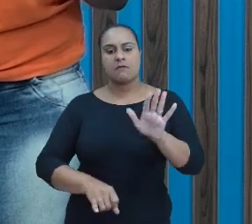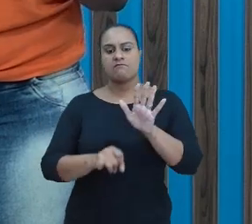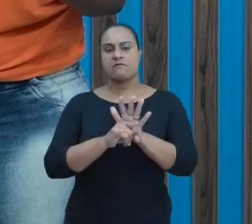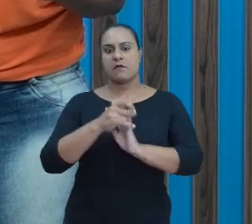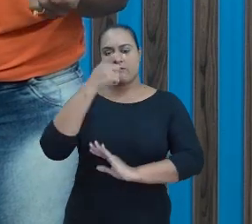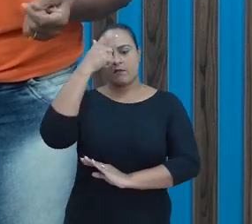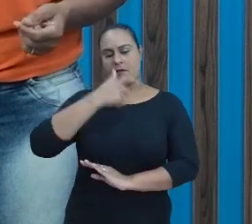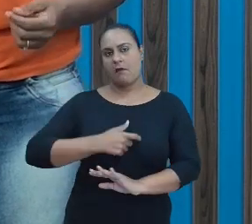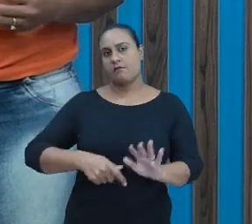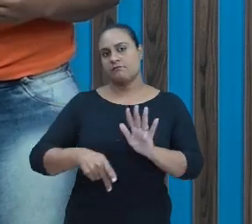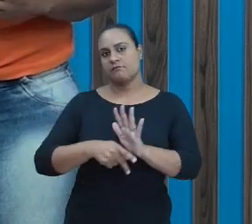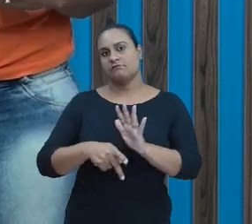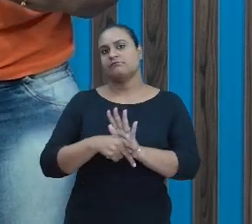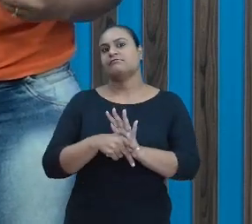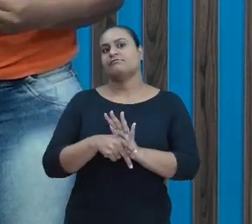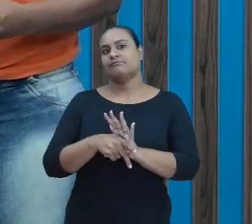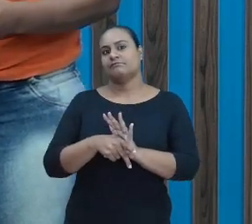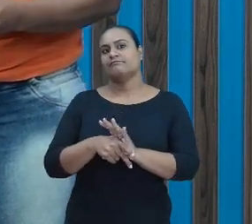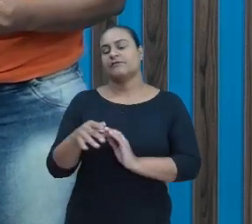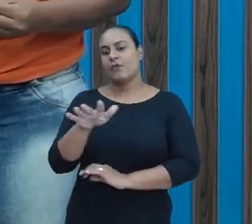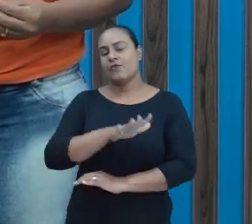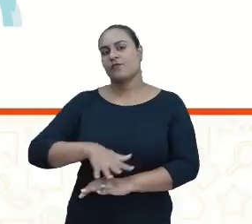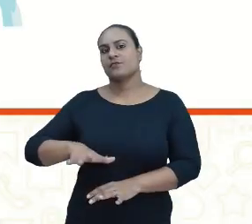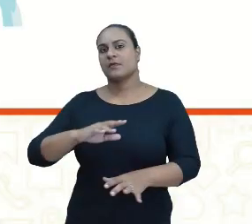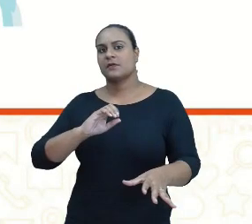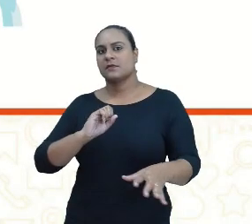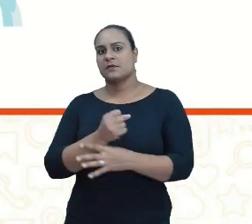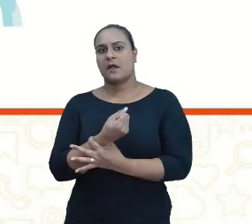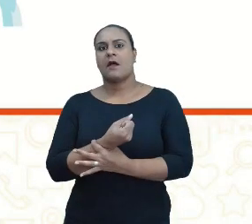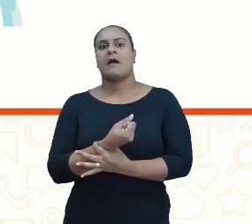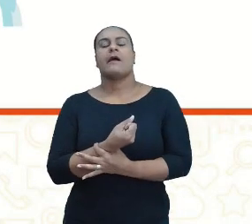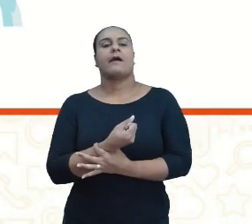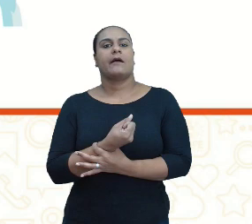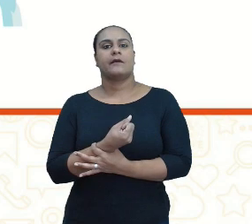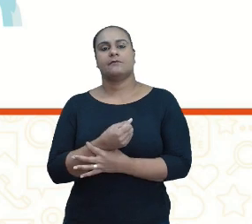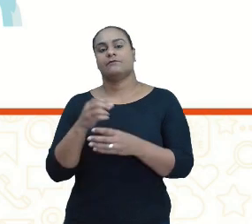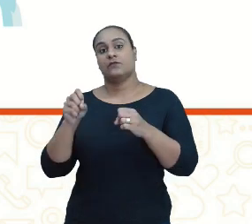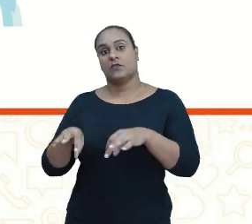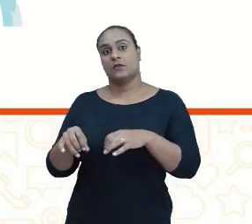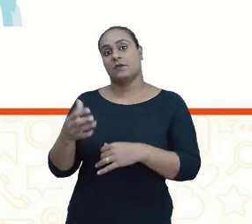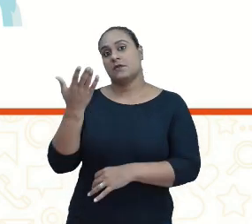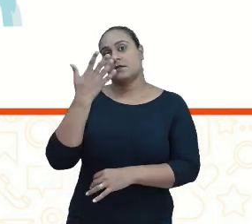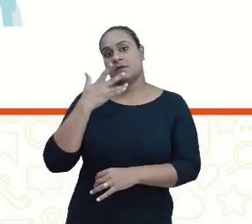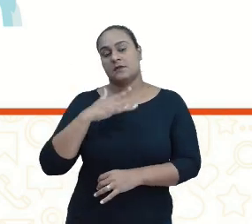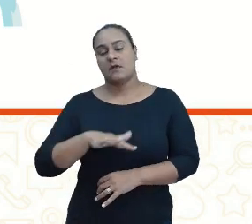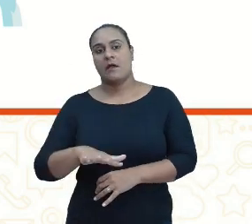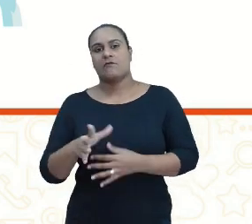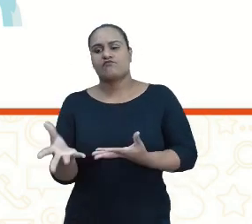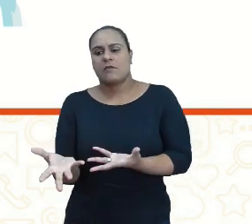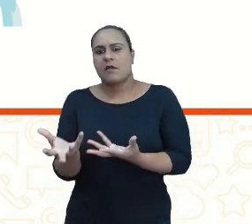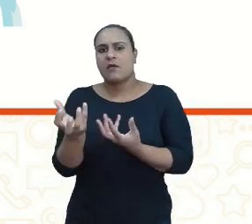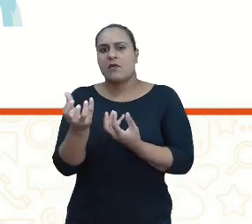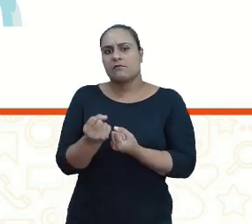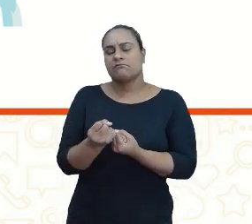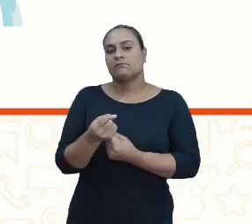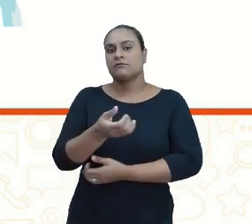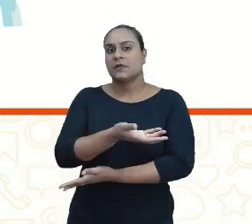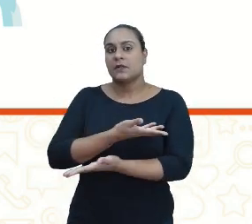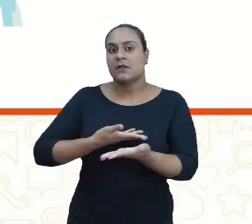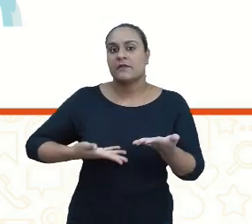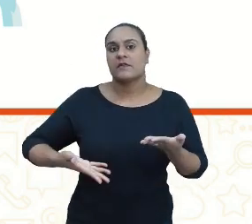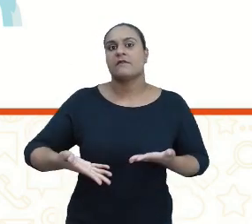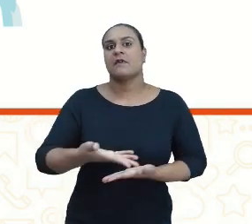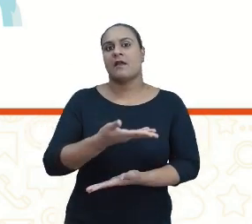garantido ali, naquele espaço de creche, de educação infantil, de acolhimento, de vivência